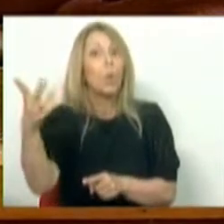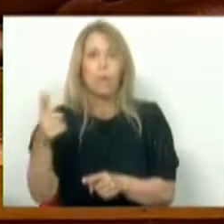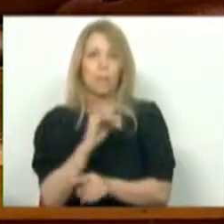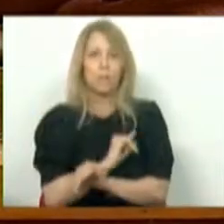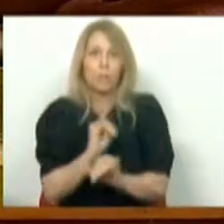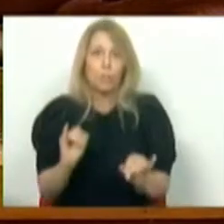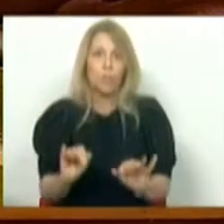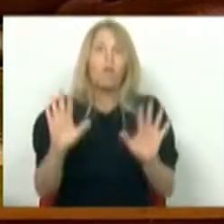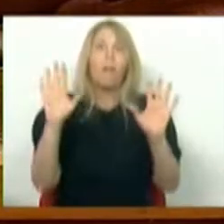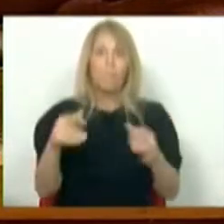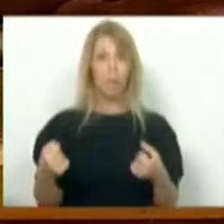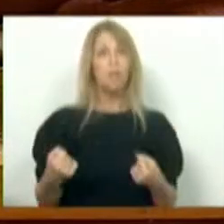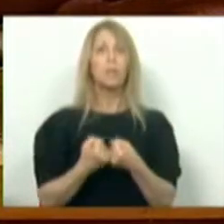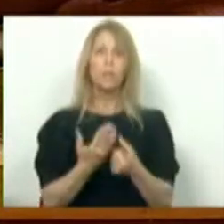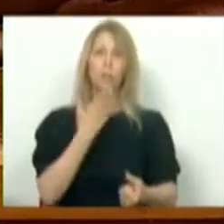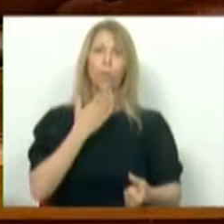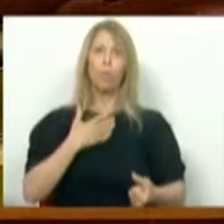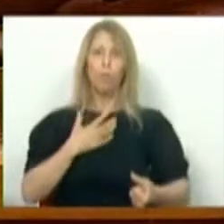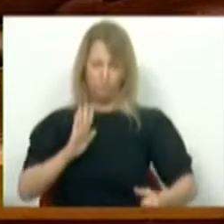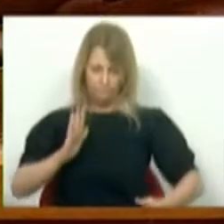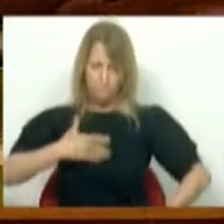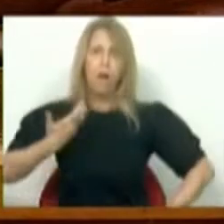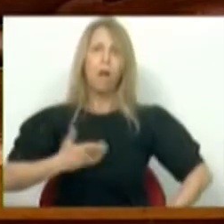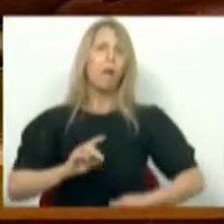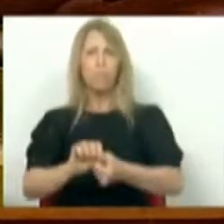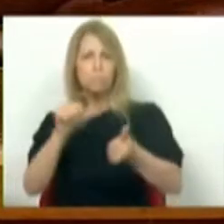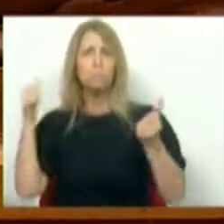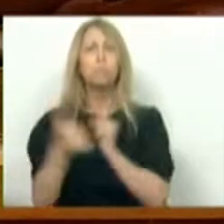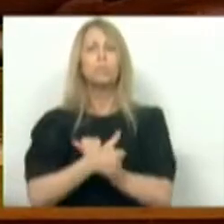nos impelem à transformação do país.